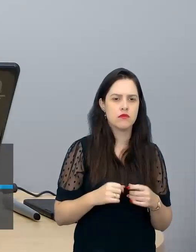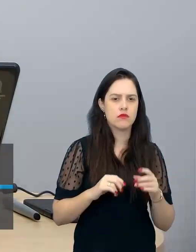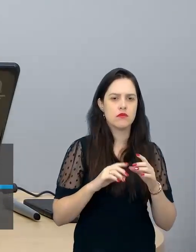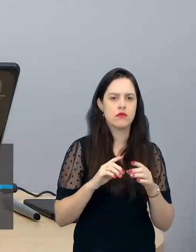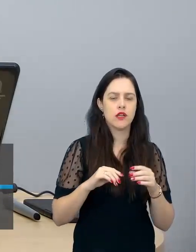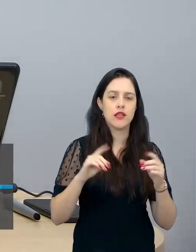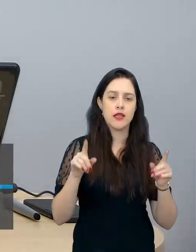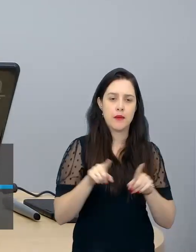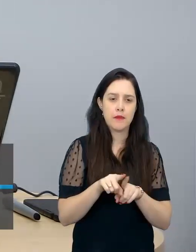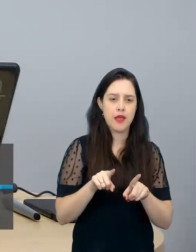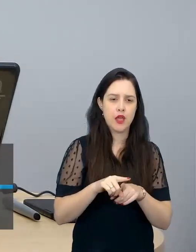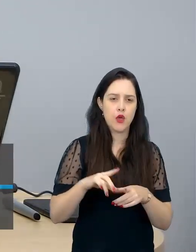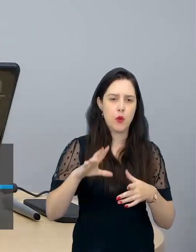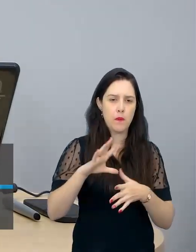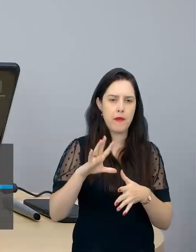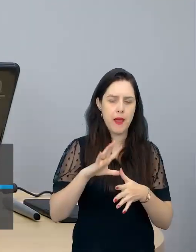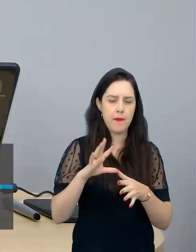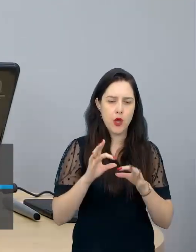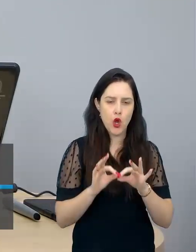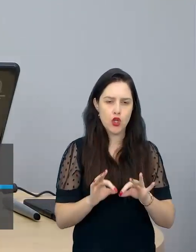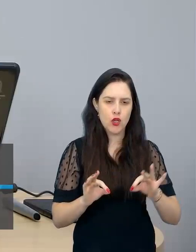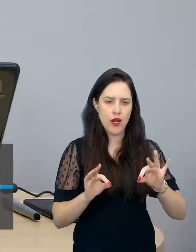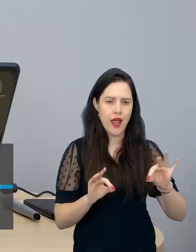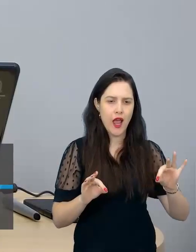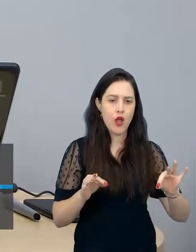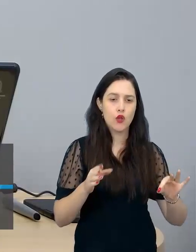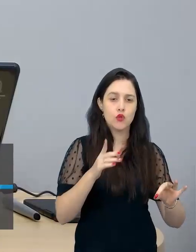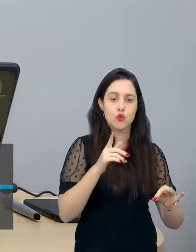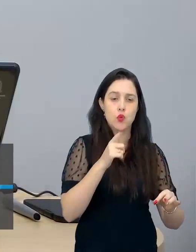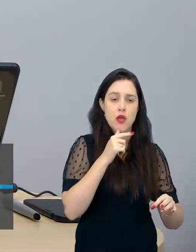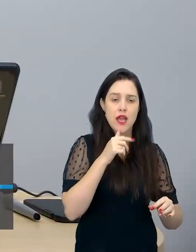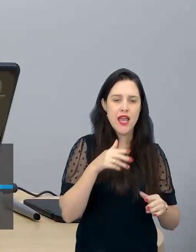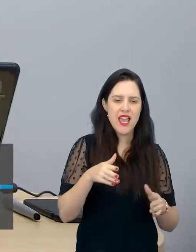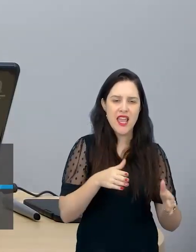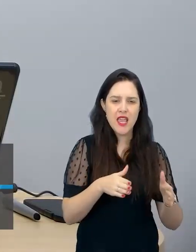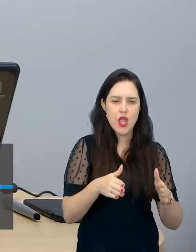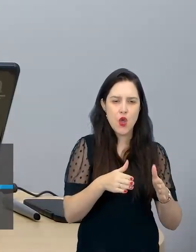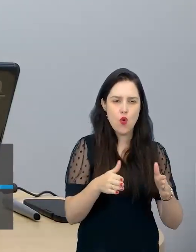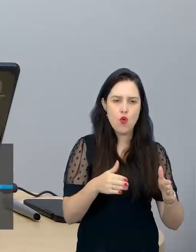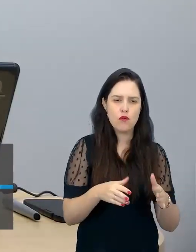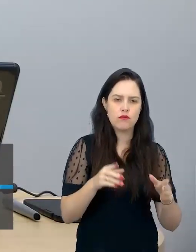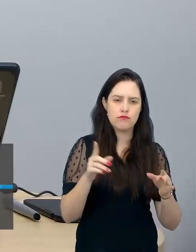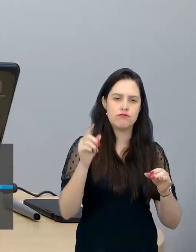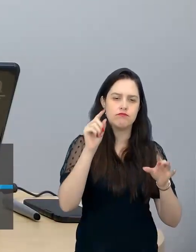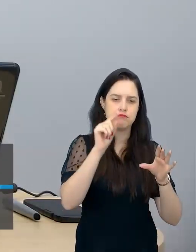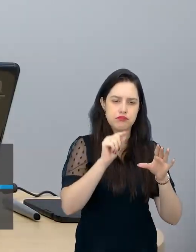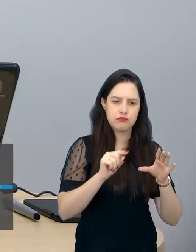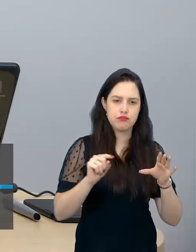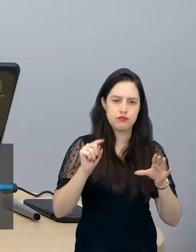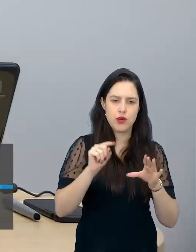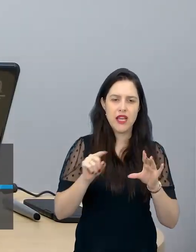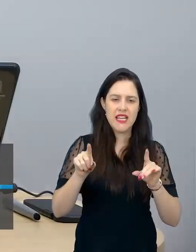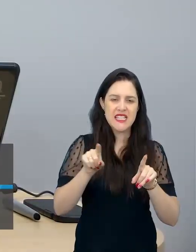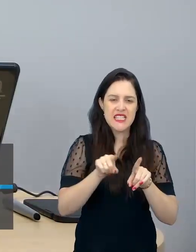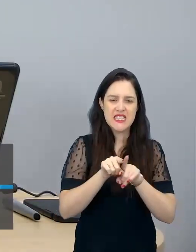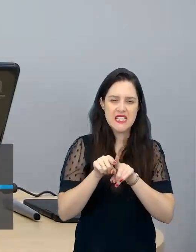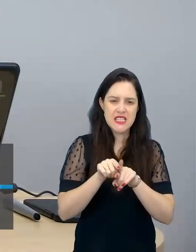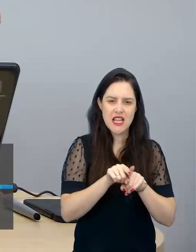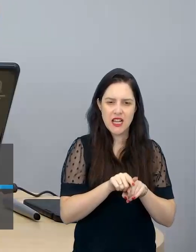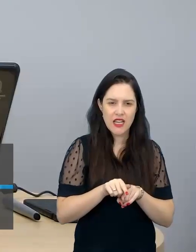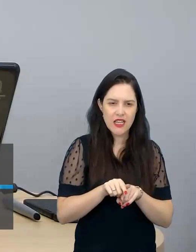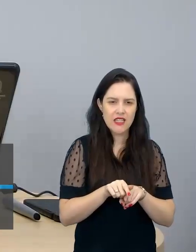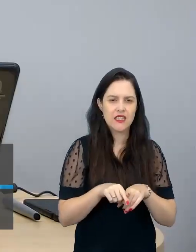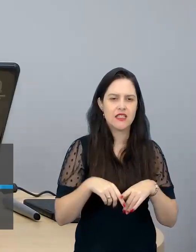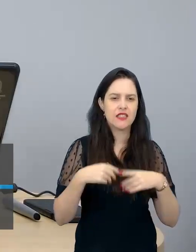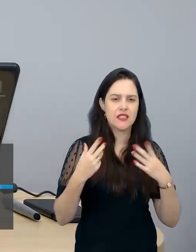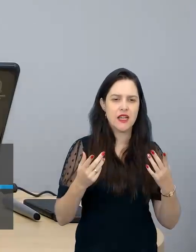do rio, né, no caso aí da capital, como ele era antigamente, né, no passado, antes da retificação, e como ele ficou agora,